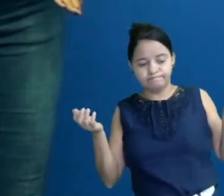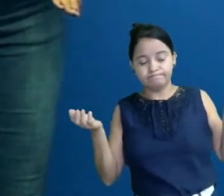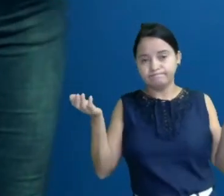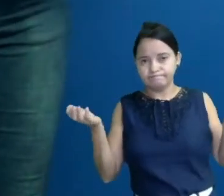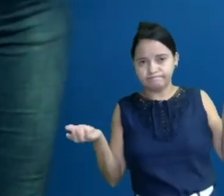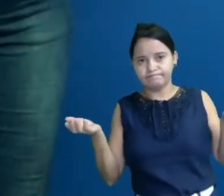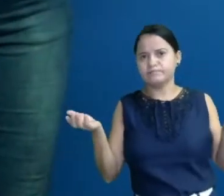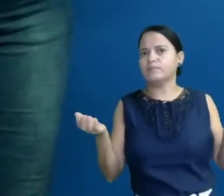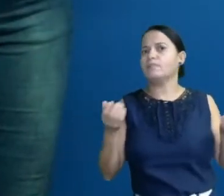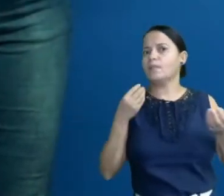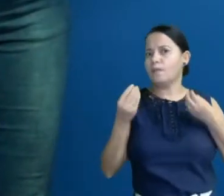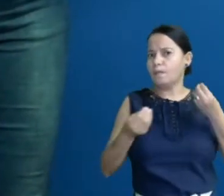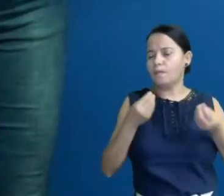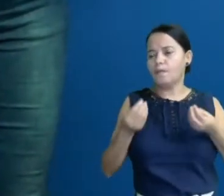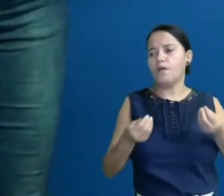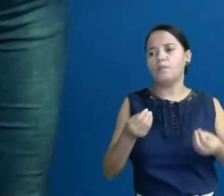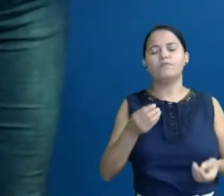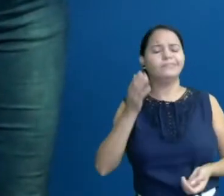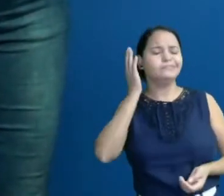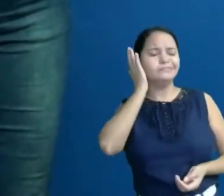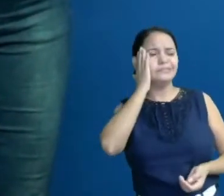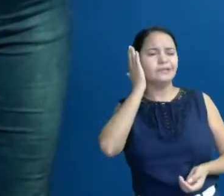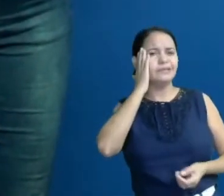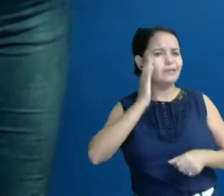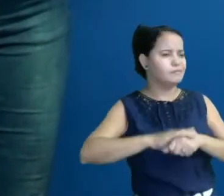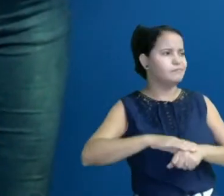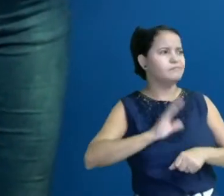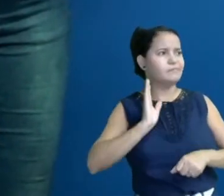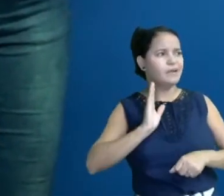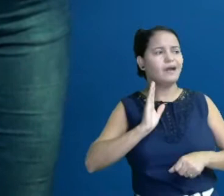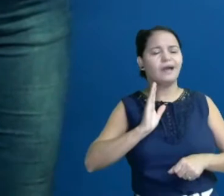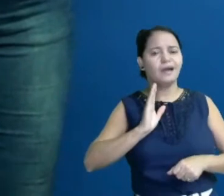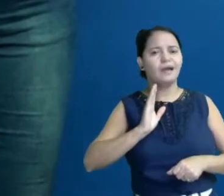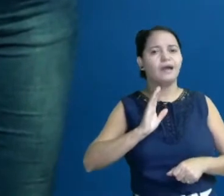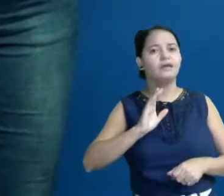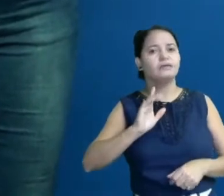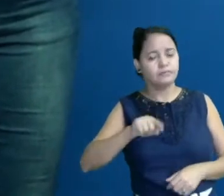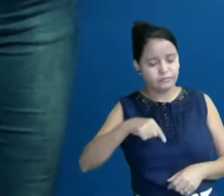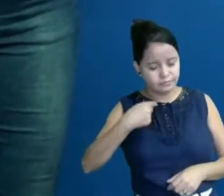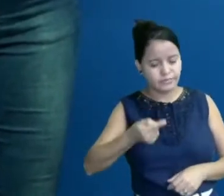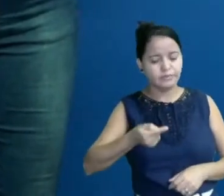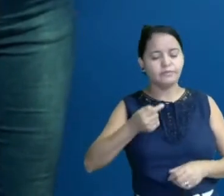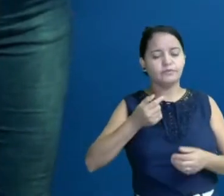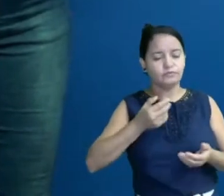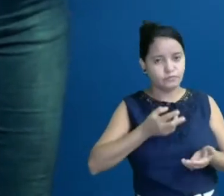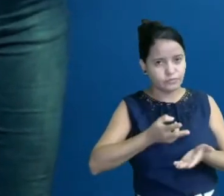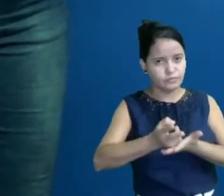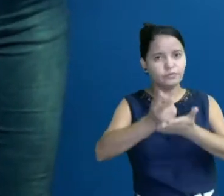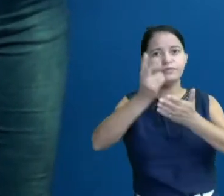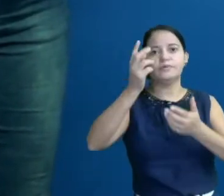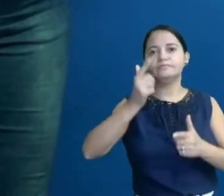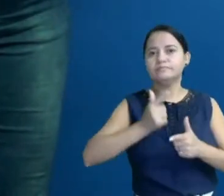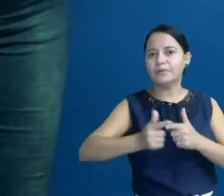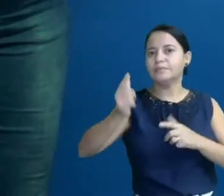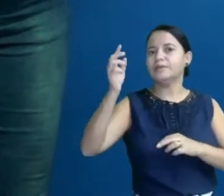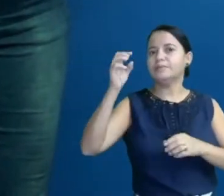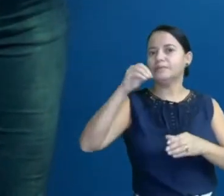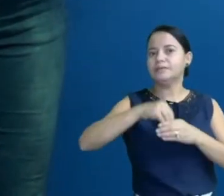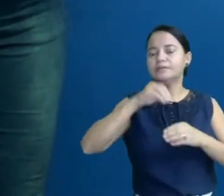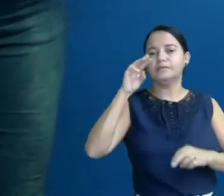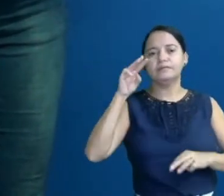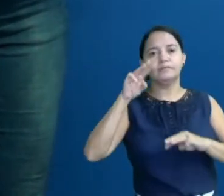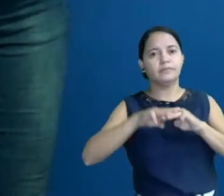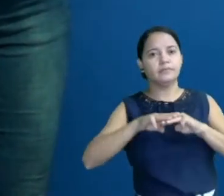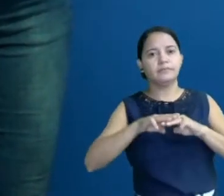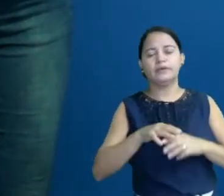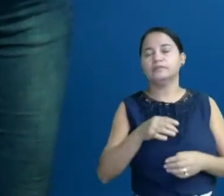igualdade desigualdade mas é a gente precisa conhecer mais coisas antes de ir para o nosso problema matemática porque eu quero que você compreenda bem